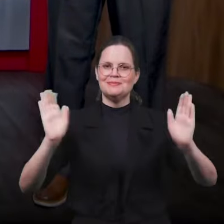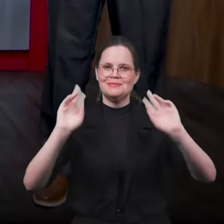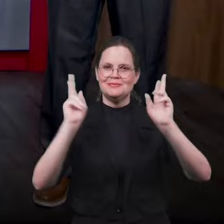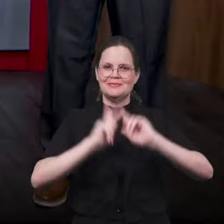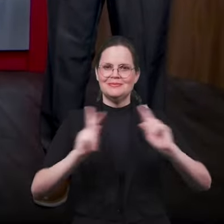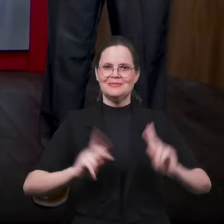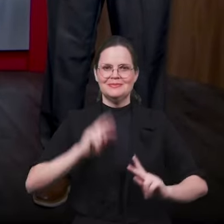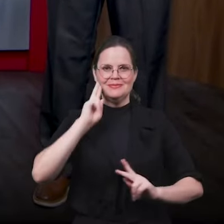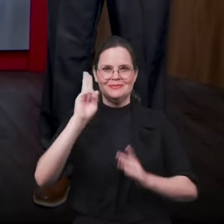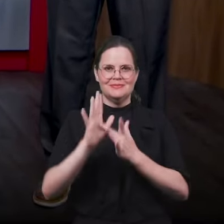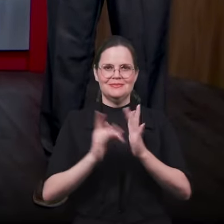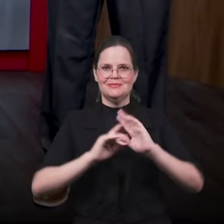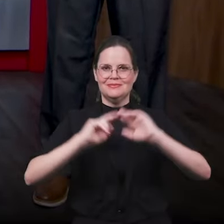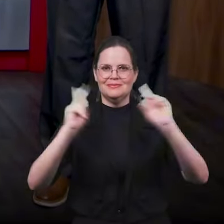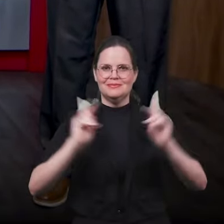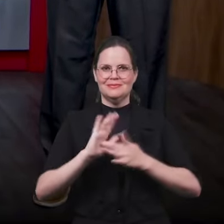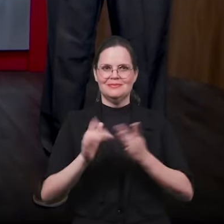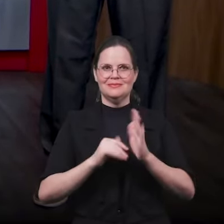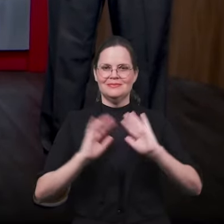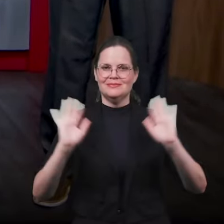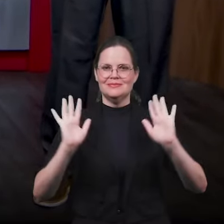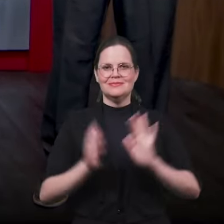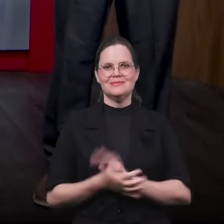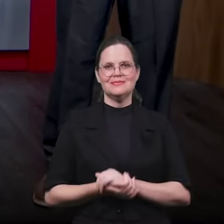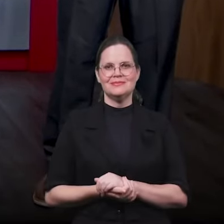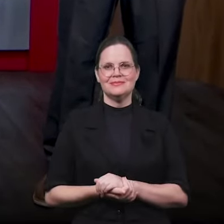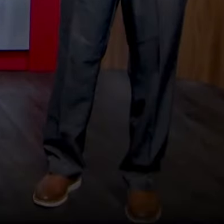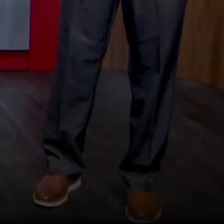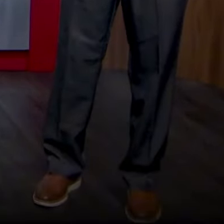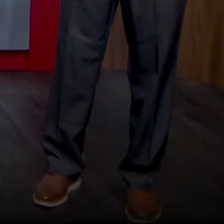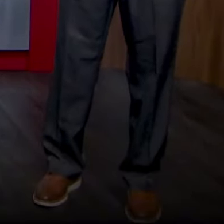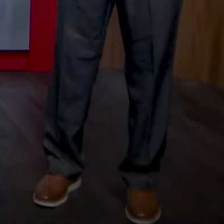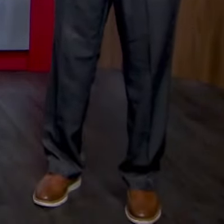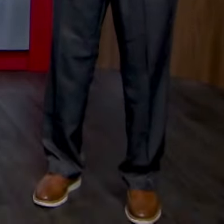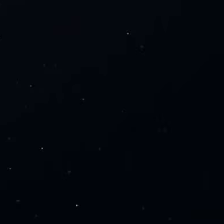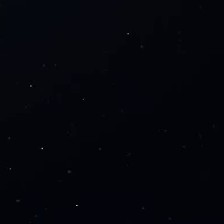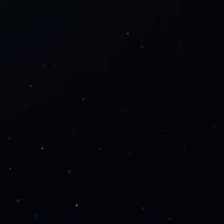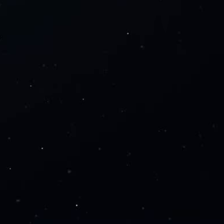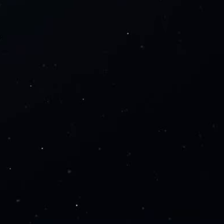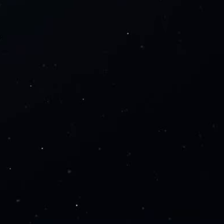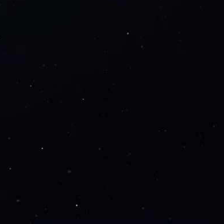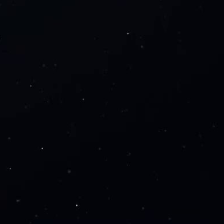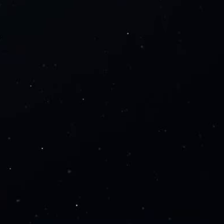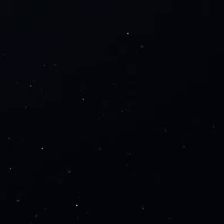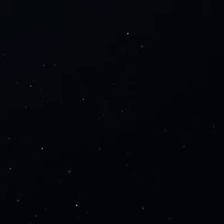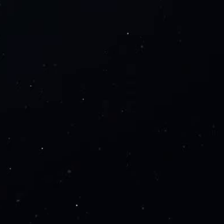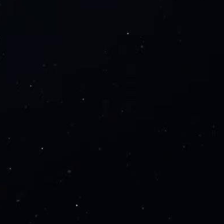abraço a todos. Amém. A paz do Senhor Jesus. Paz do Senhor. Paz do Senhor. Amém.